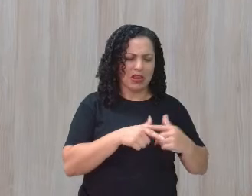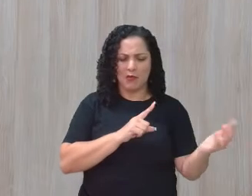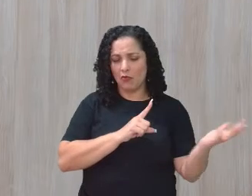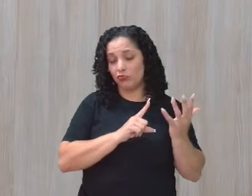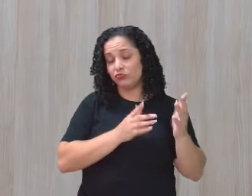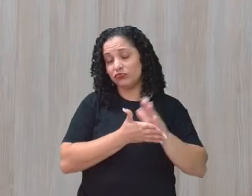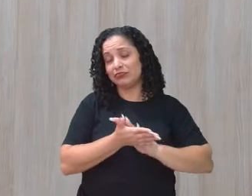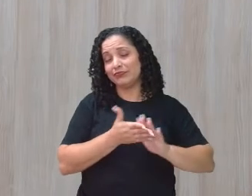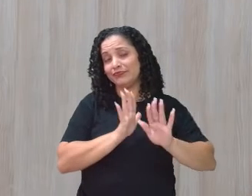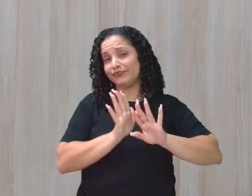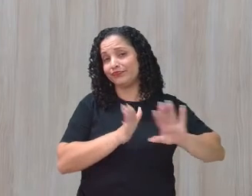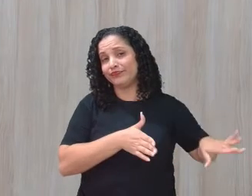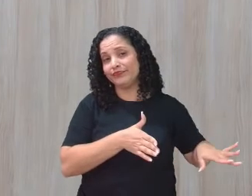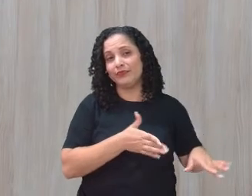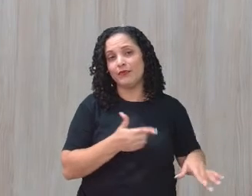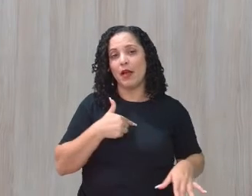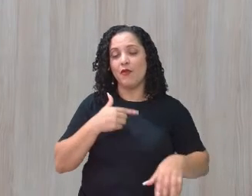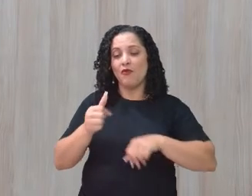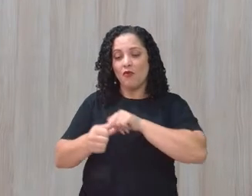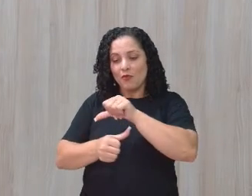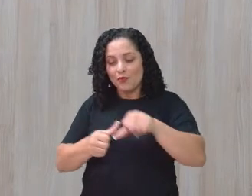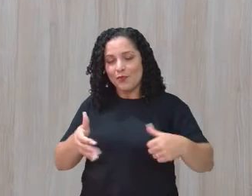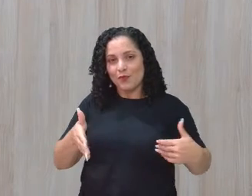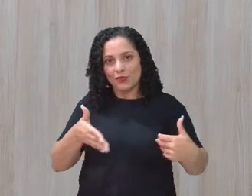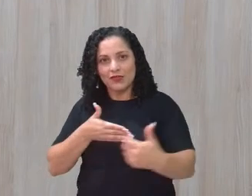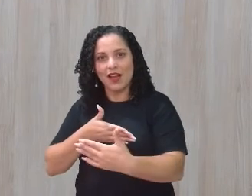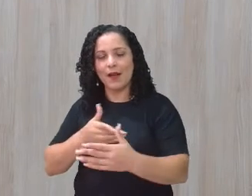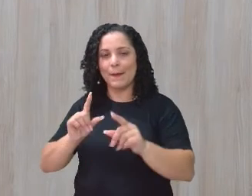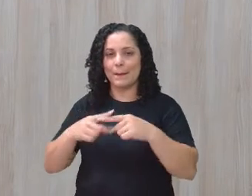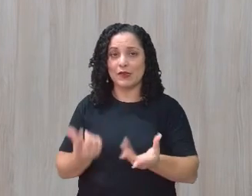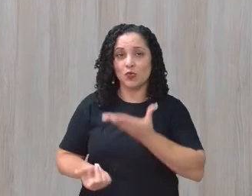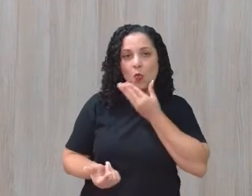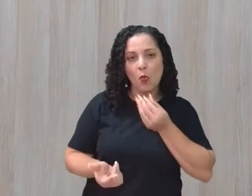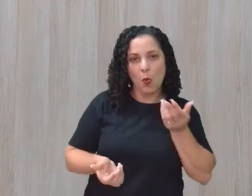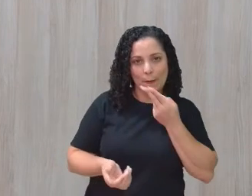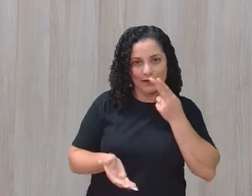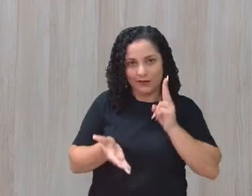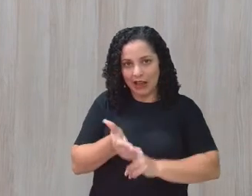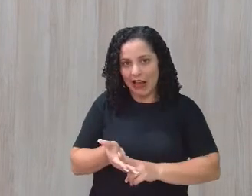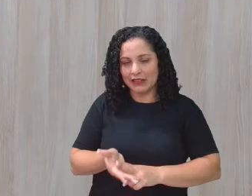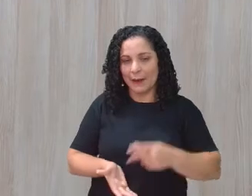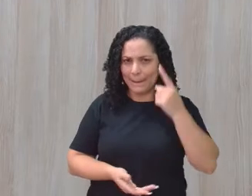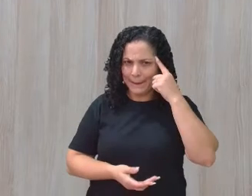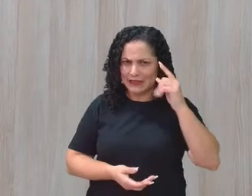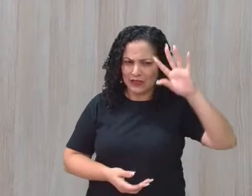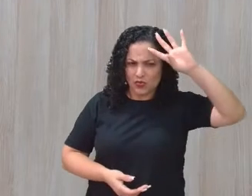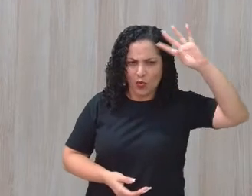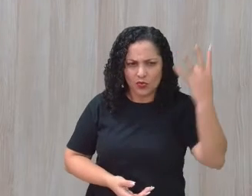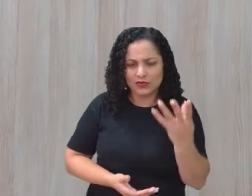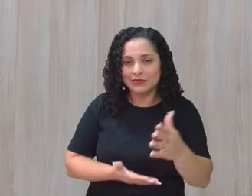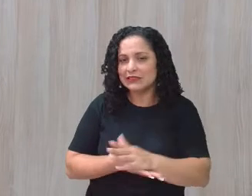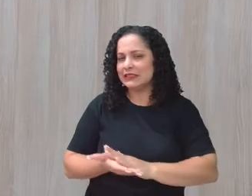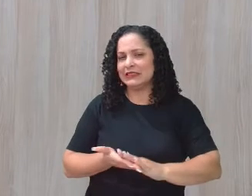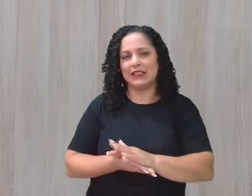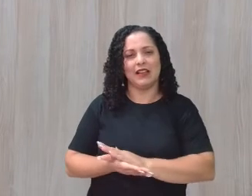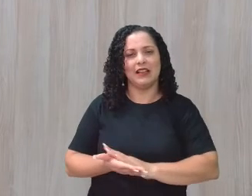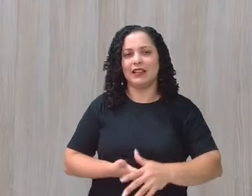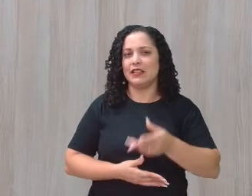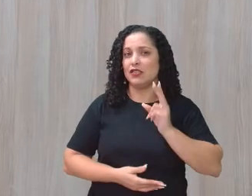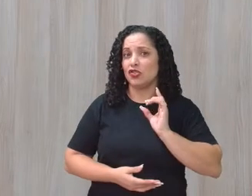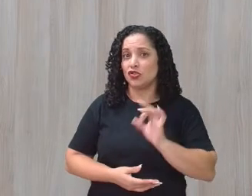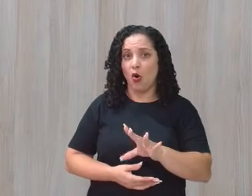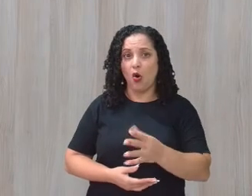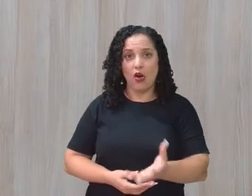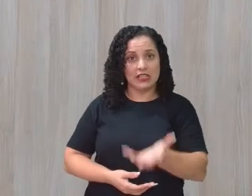caminho? Perceba que em nenhum momento o carteiro pensou em procurar outra solução para o conflito. Ele só